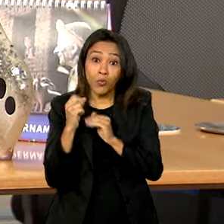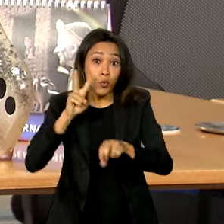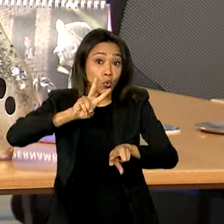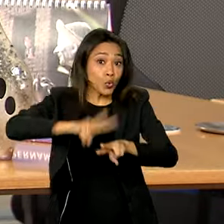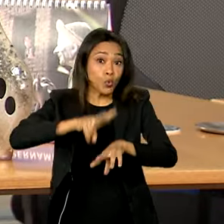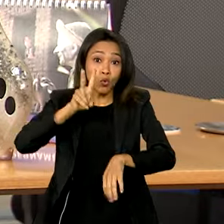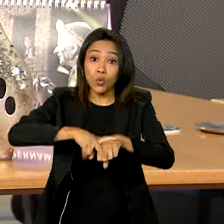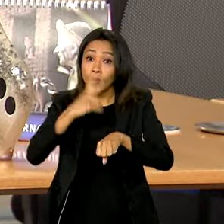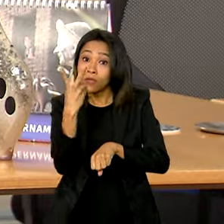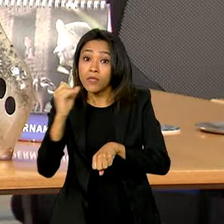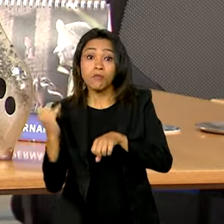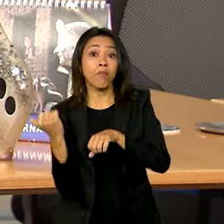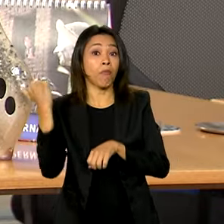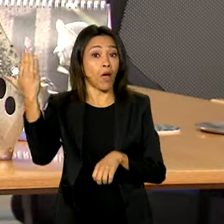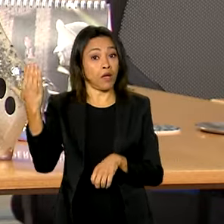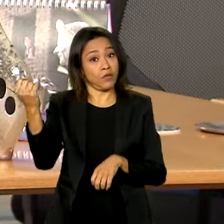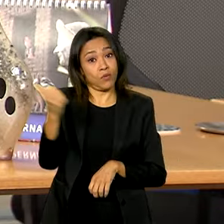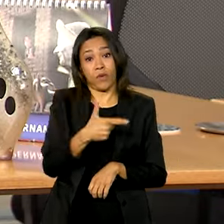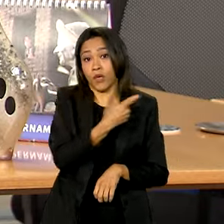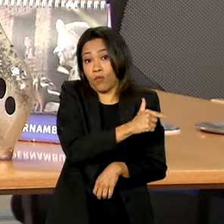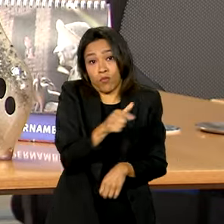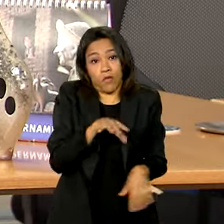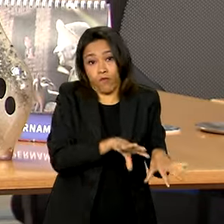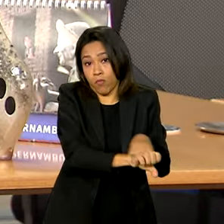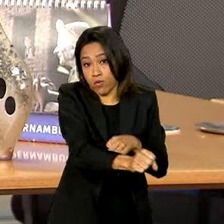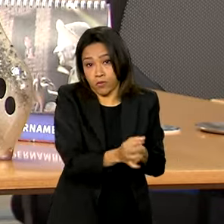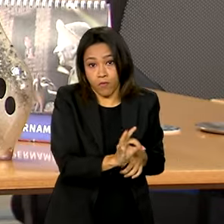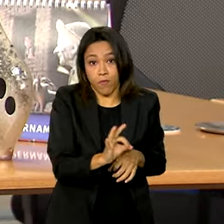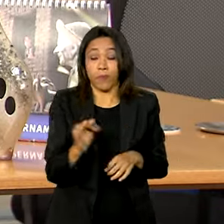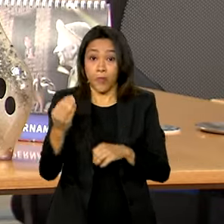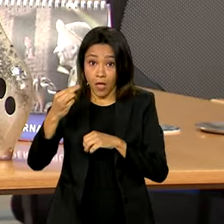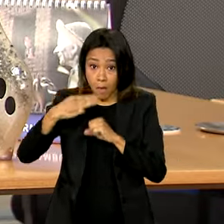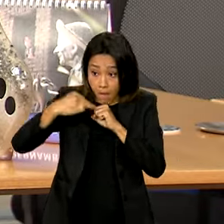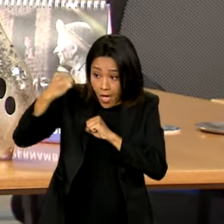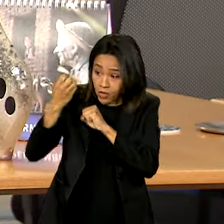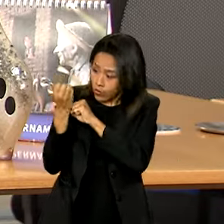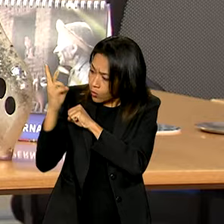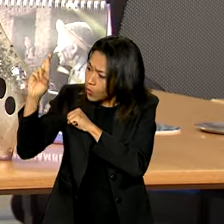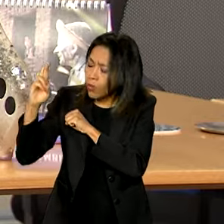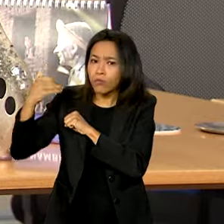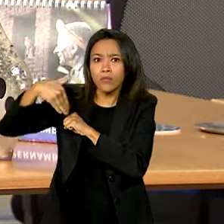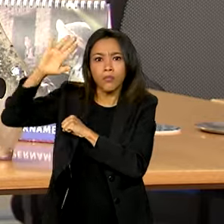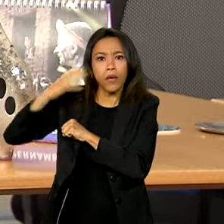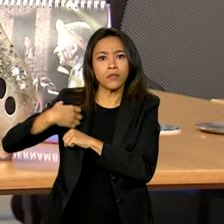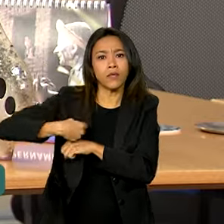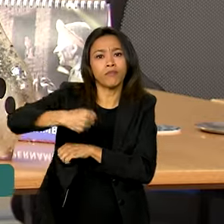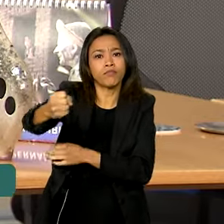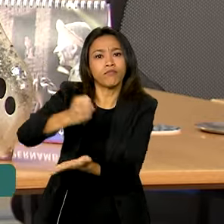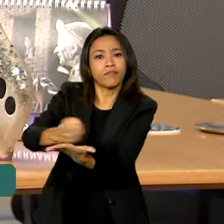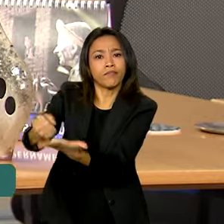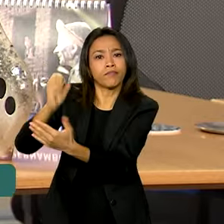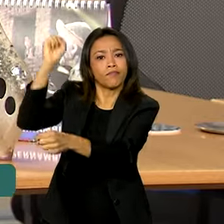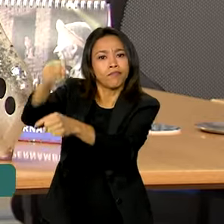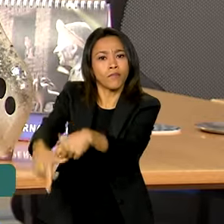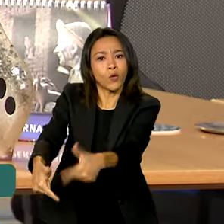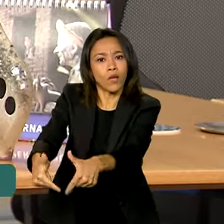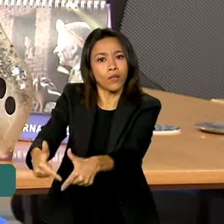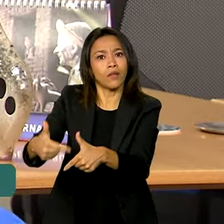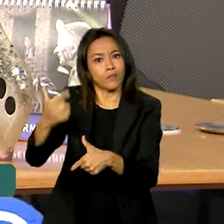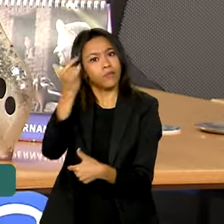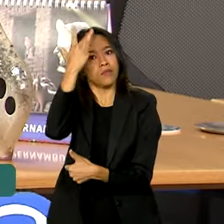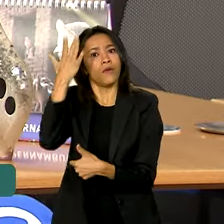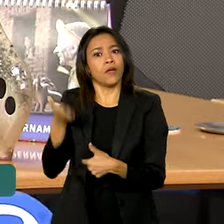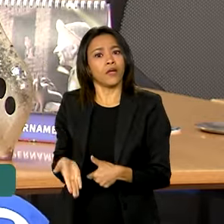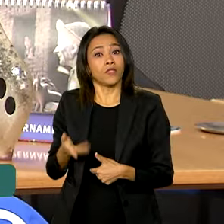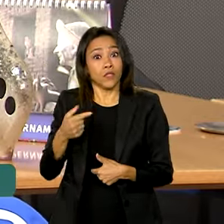quem não é graduado. E que um mestre e um doutor têm mais chances de empregabilidade. Então, todos esses dados